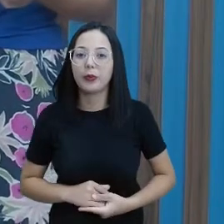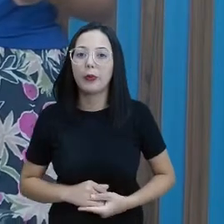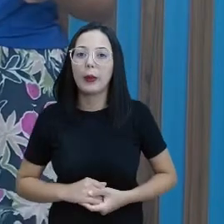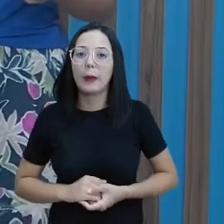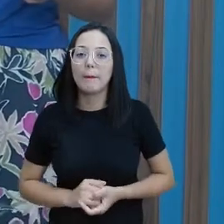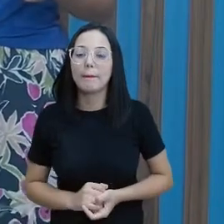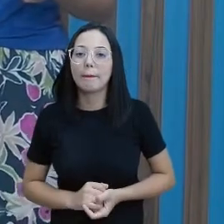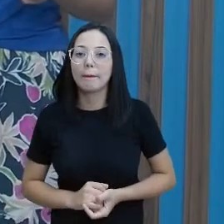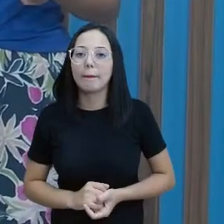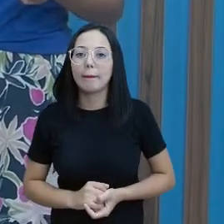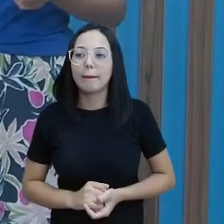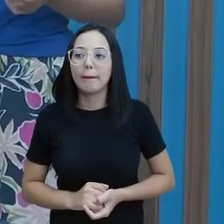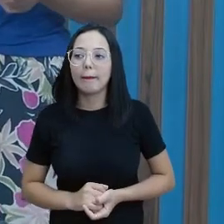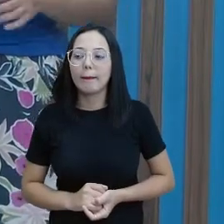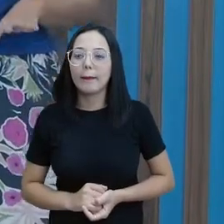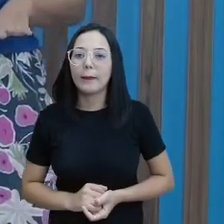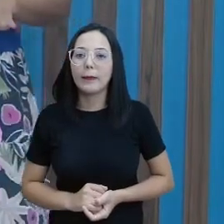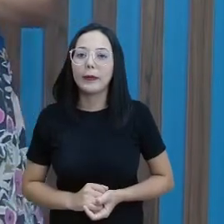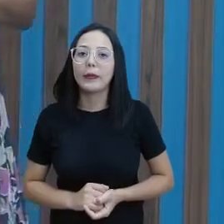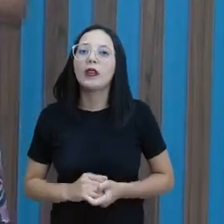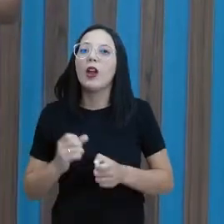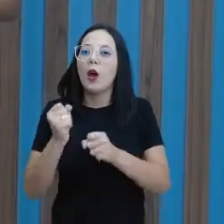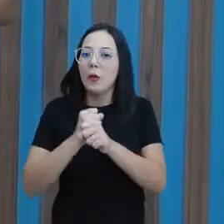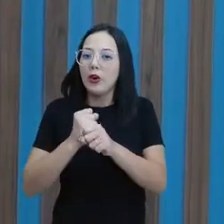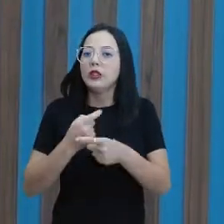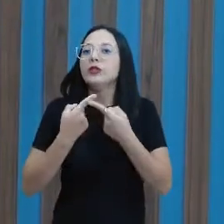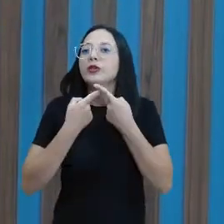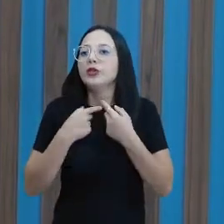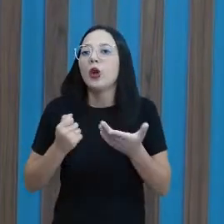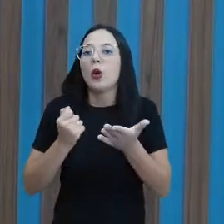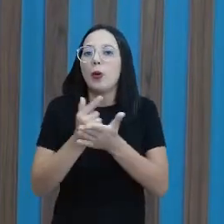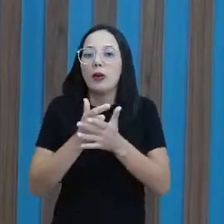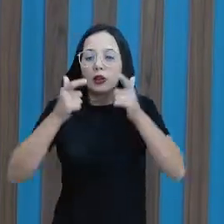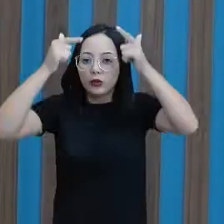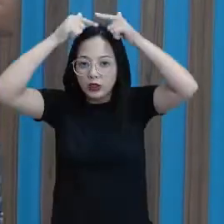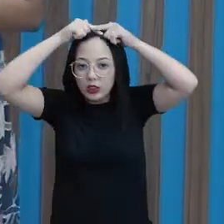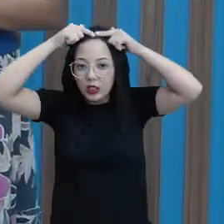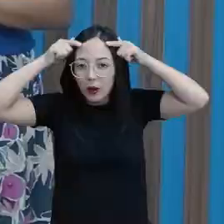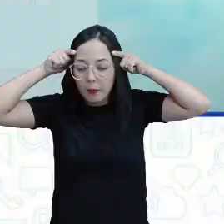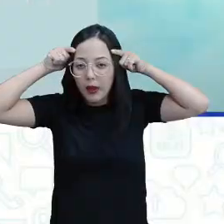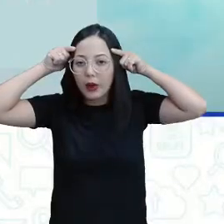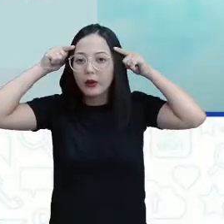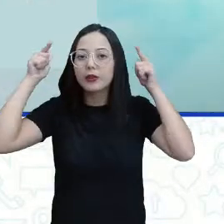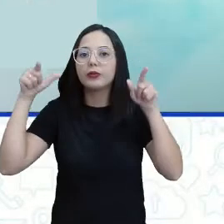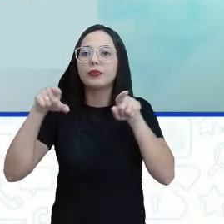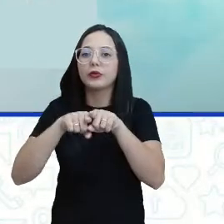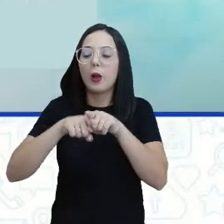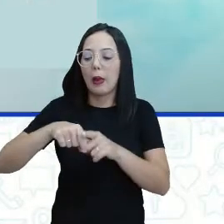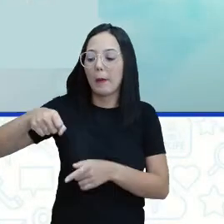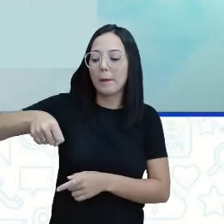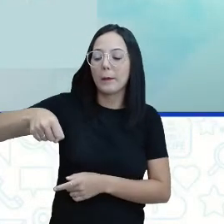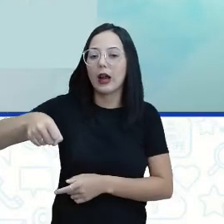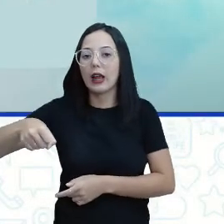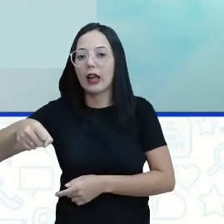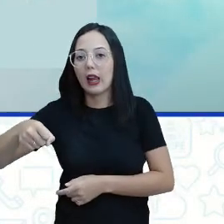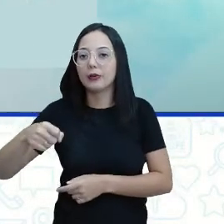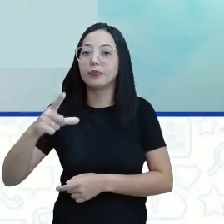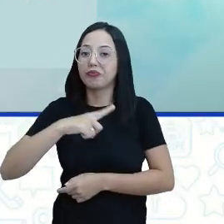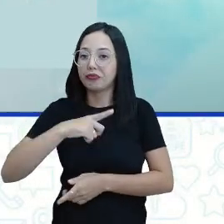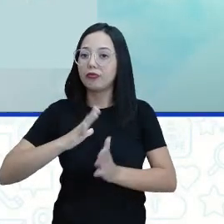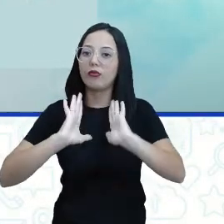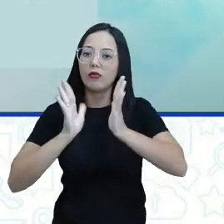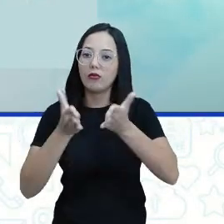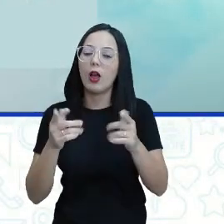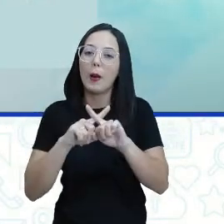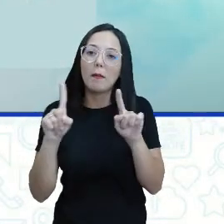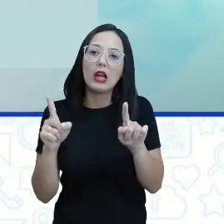eita, passei muito. Por anos, desejei comprar um chapéu e uma bengala. Ao possuí-los,